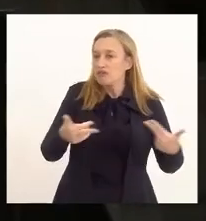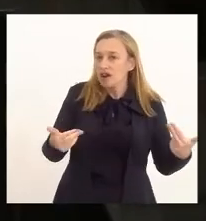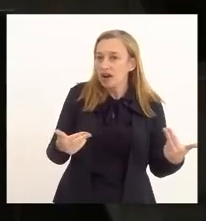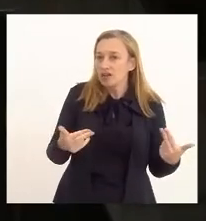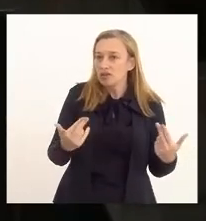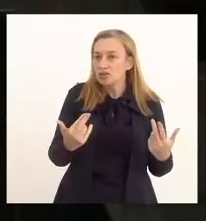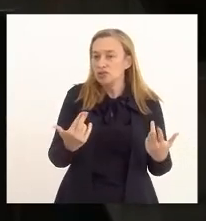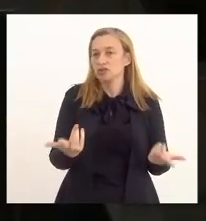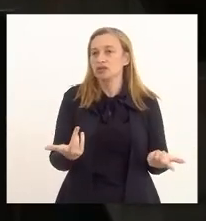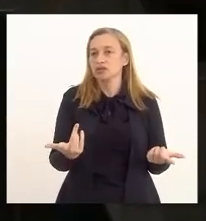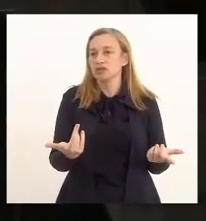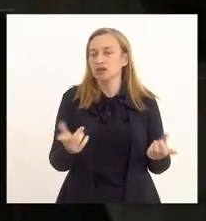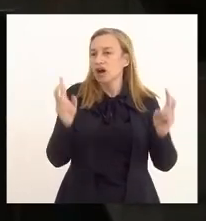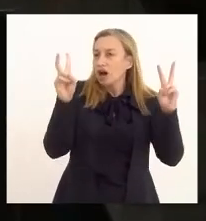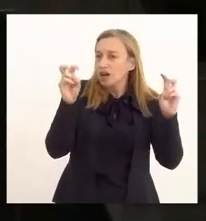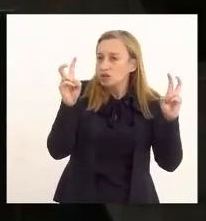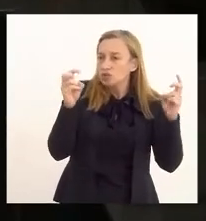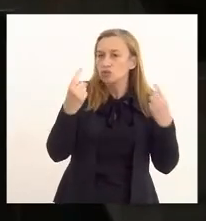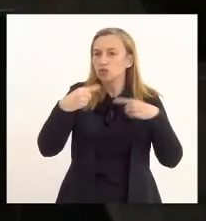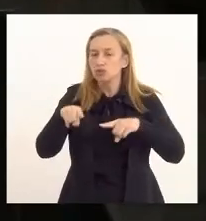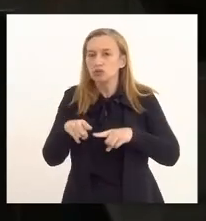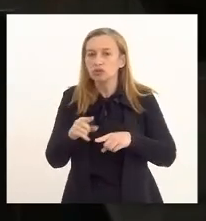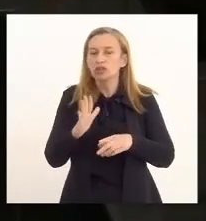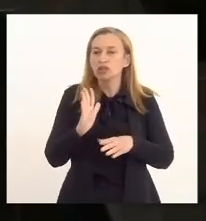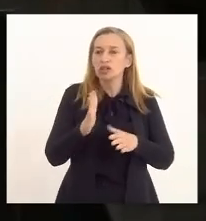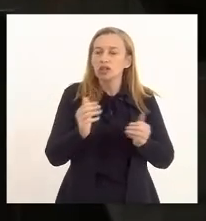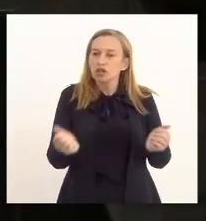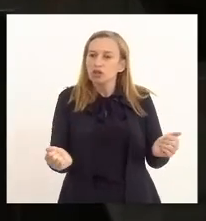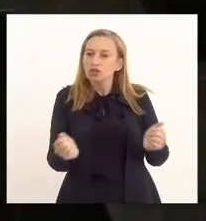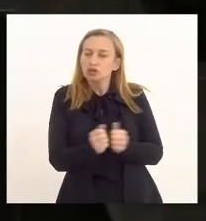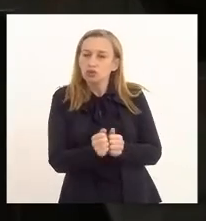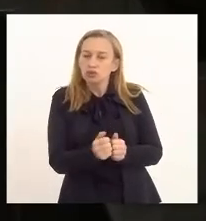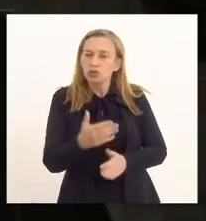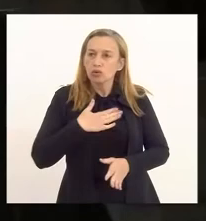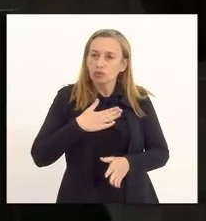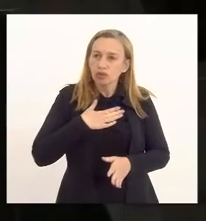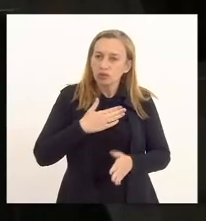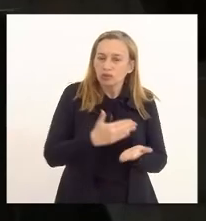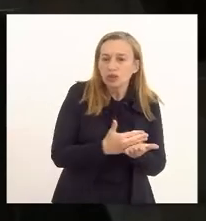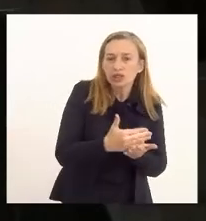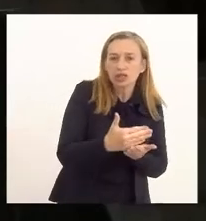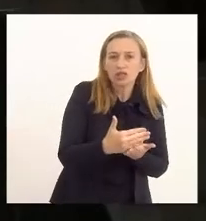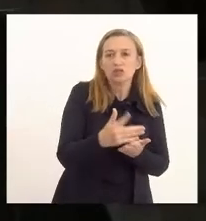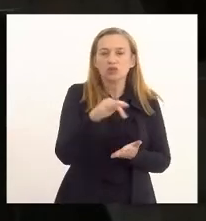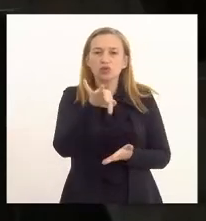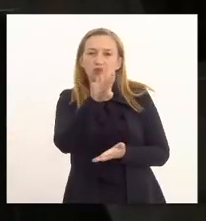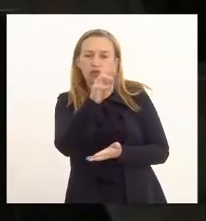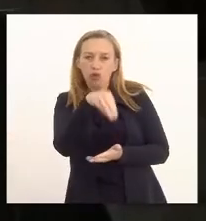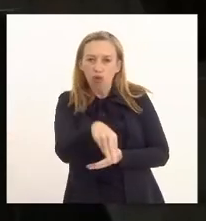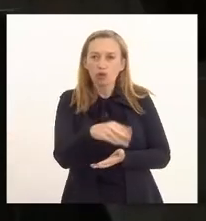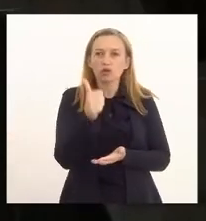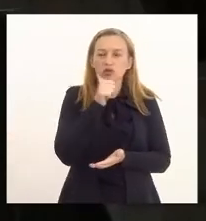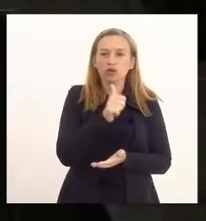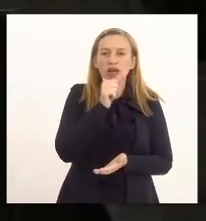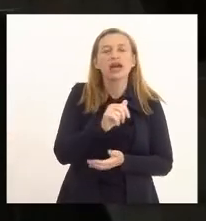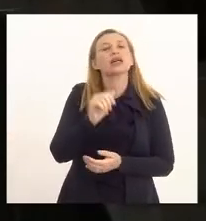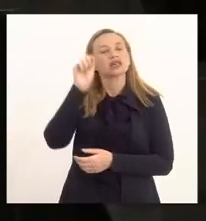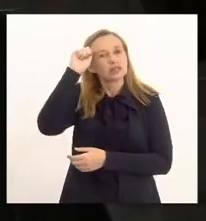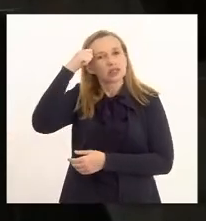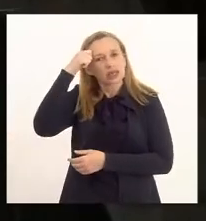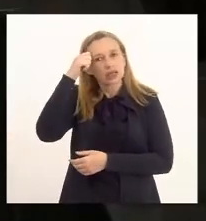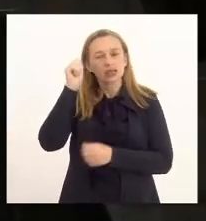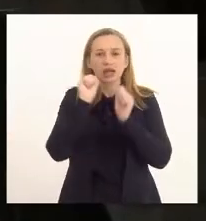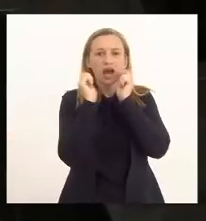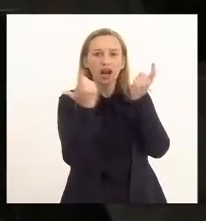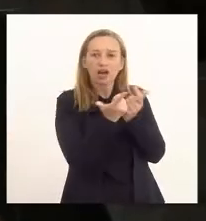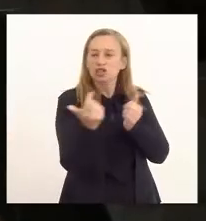Ju, que construiu comigo desde o início, né, o Fórum Permanente de Diálogo com as Mulheres Negras da LERJ, a propositura de nossa